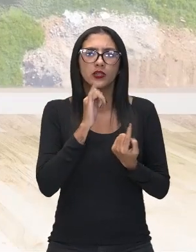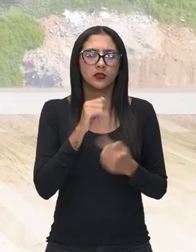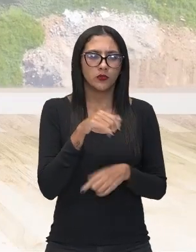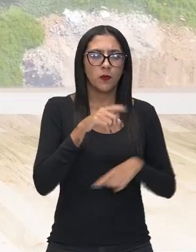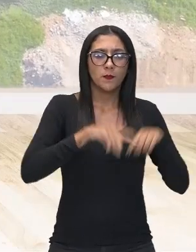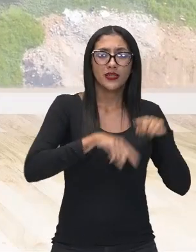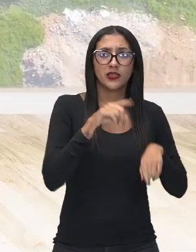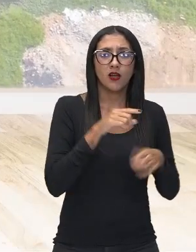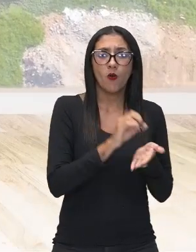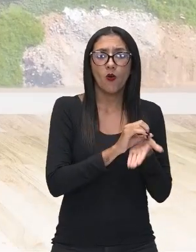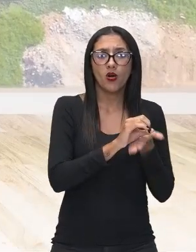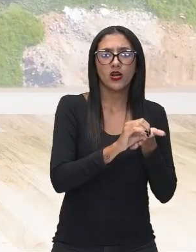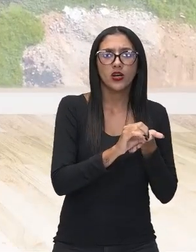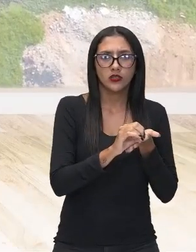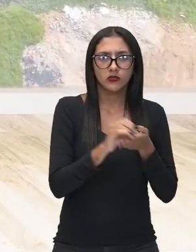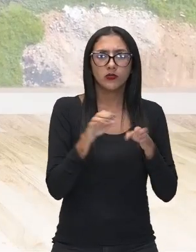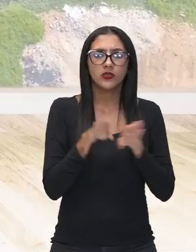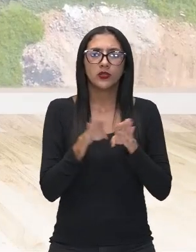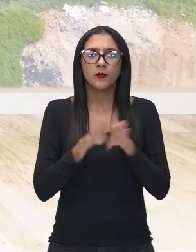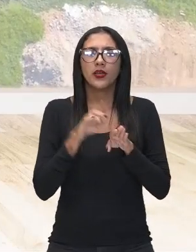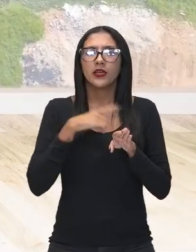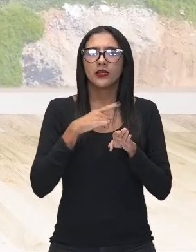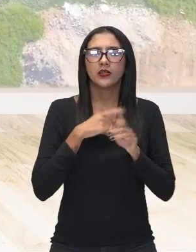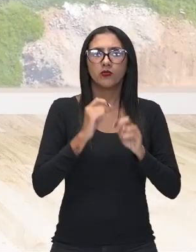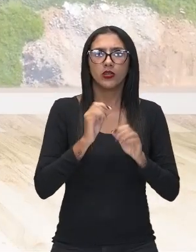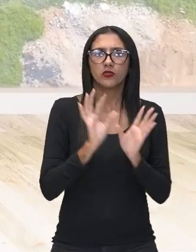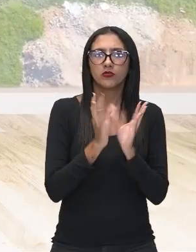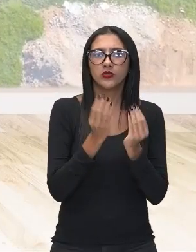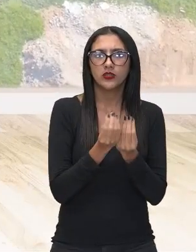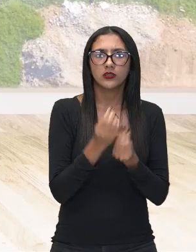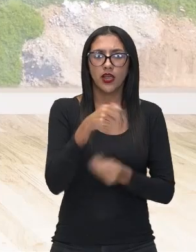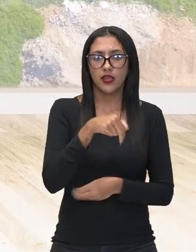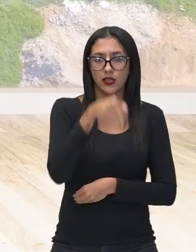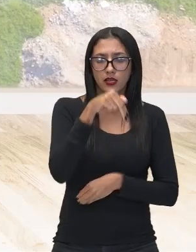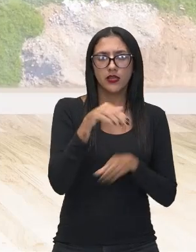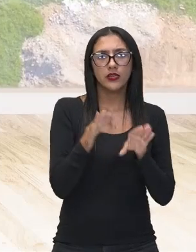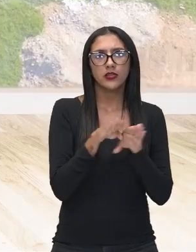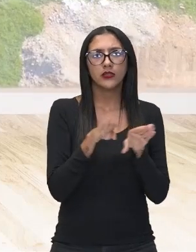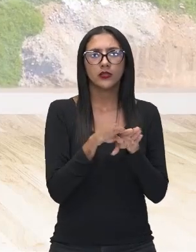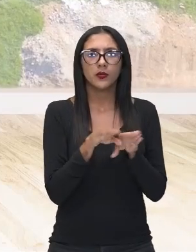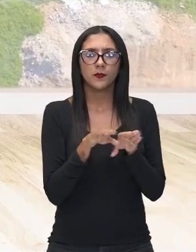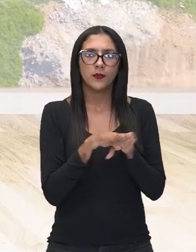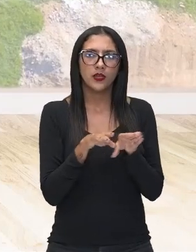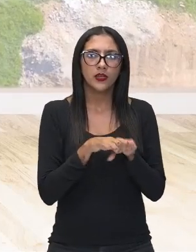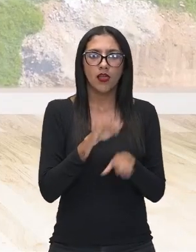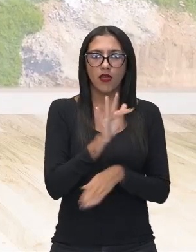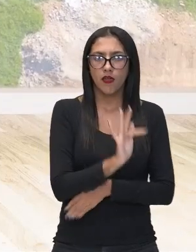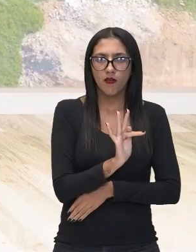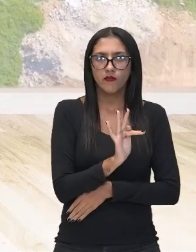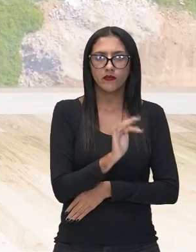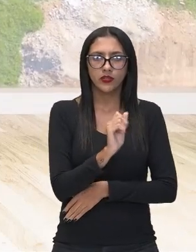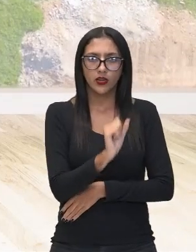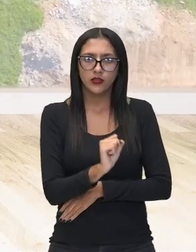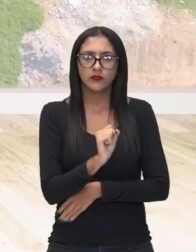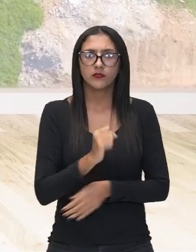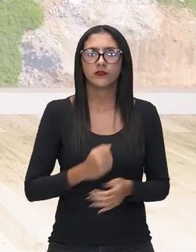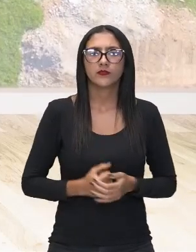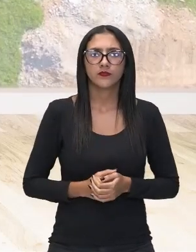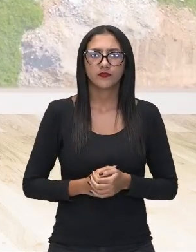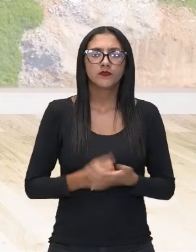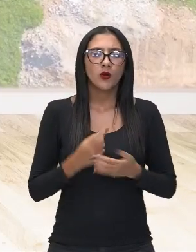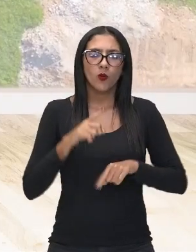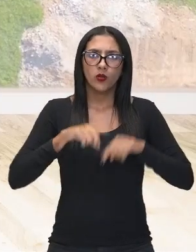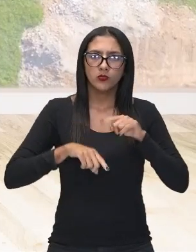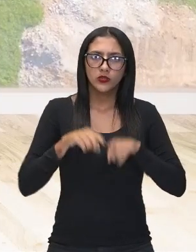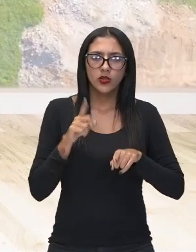esgotos, eles são ricos em nitrogênio e fósforo. Consequentemente, os micro-organismos eles